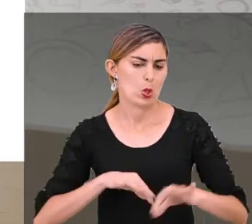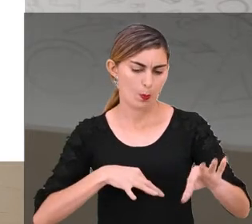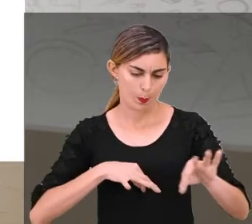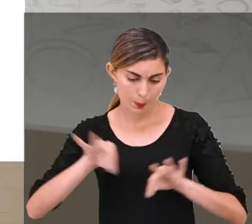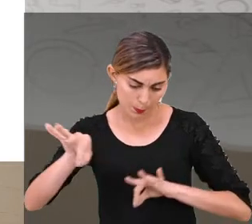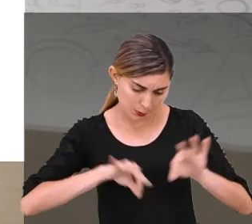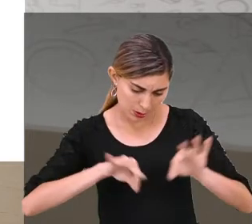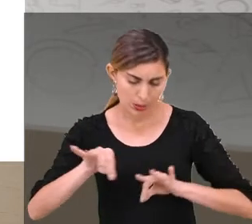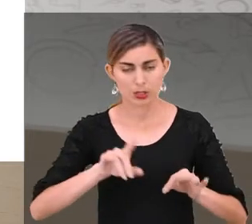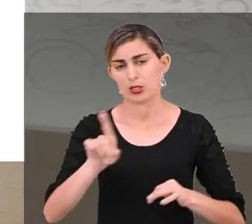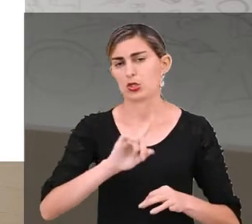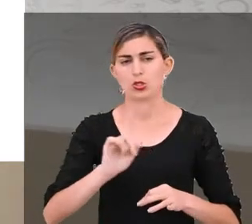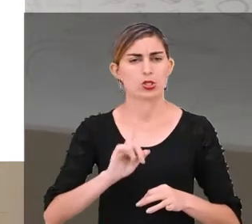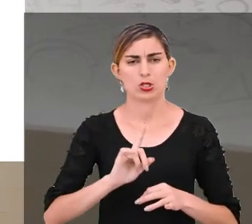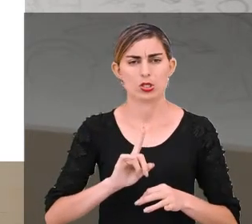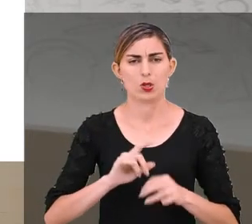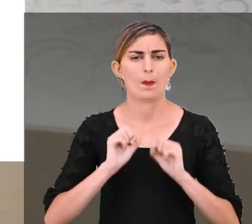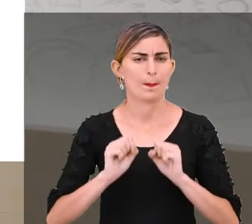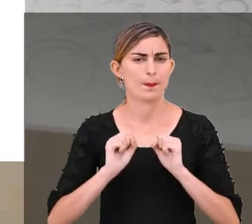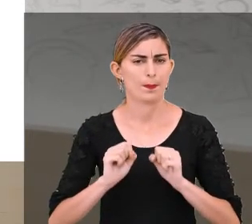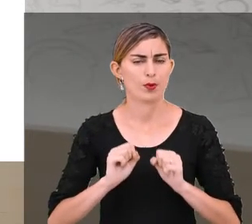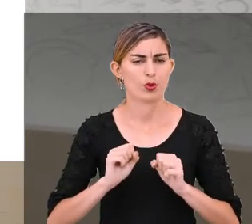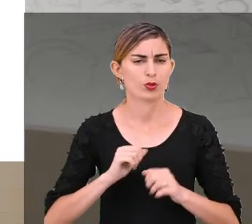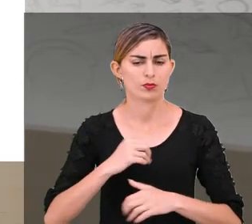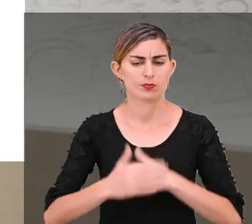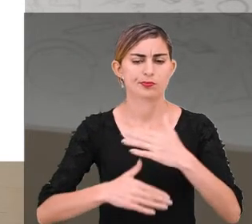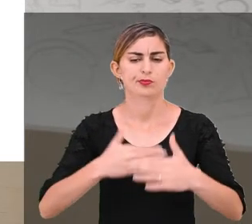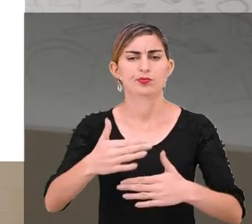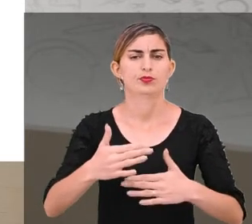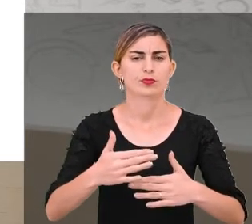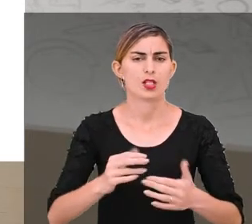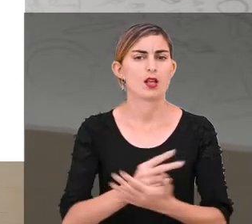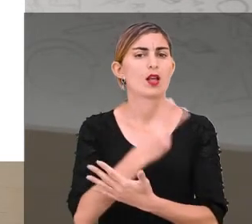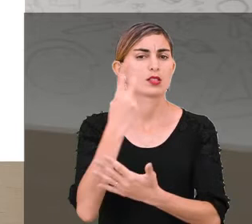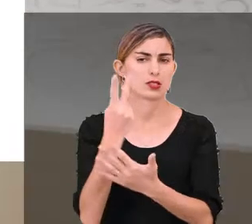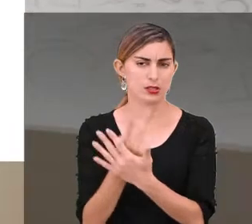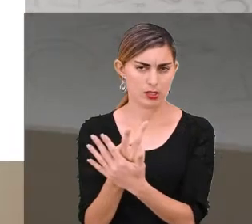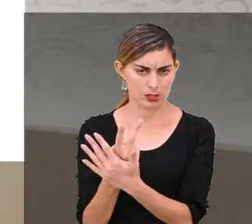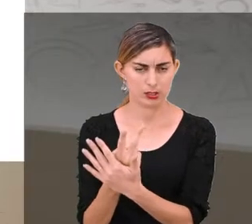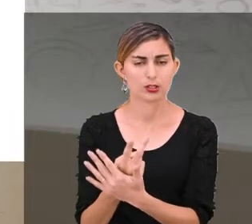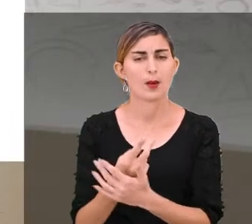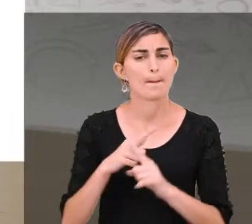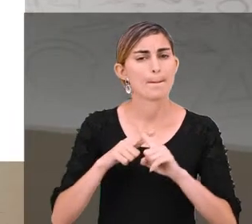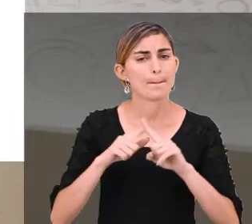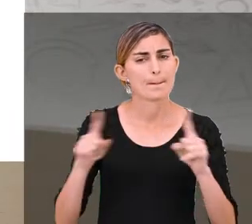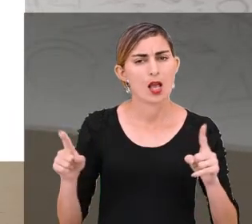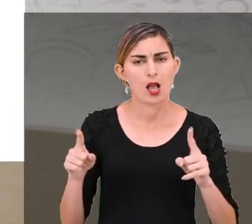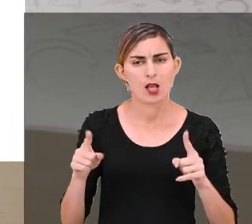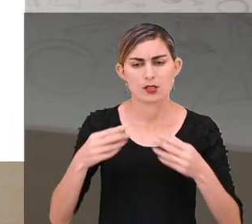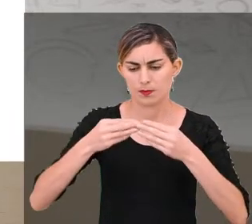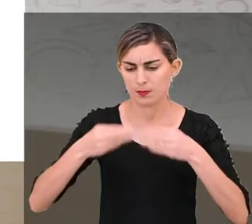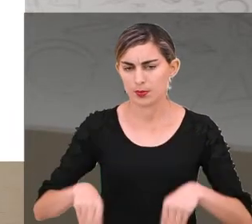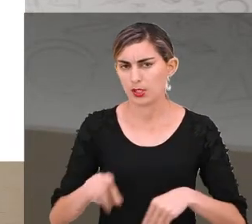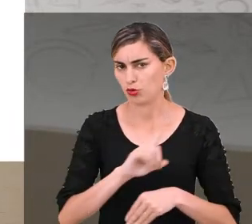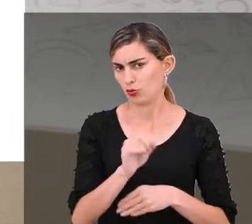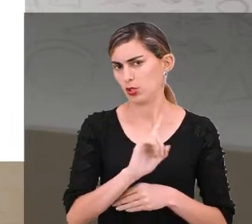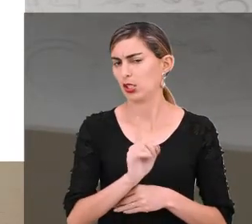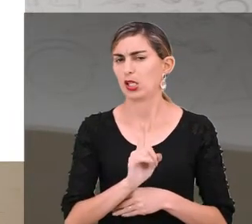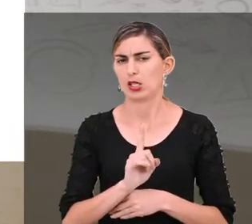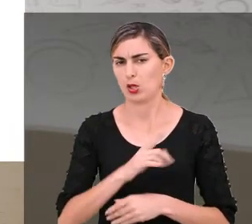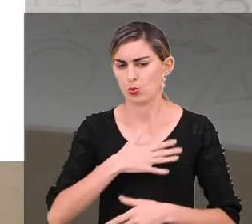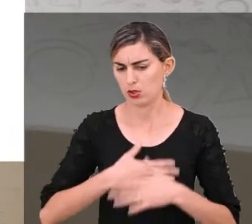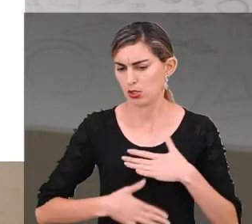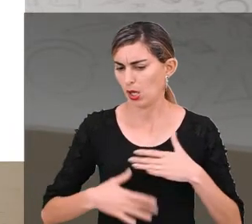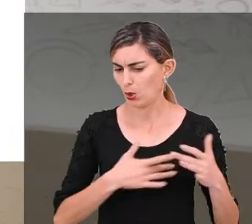não planejado, que pode levar a um acidente, mas que não causa e nem